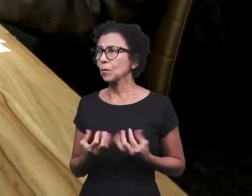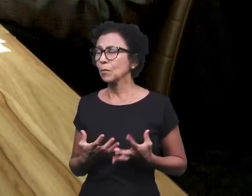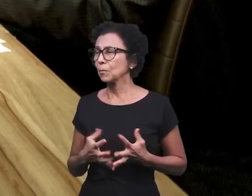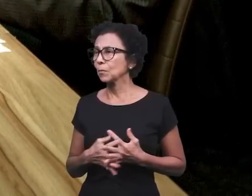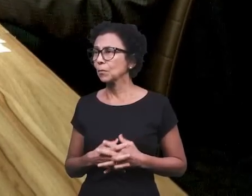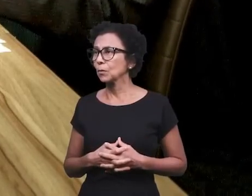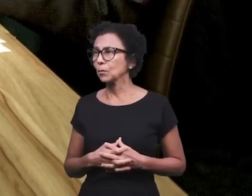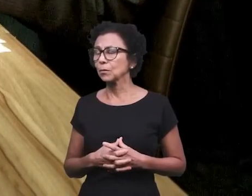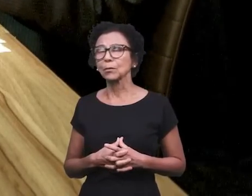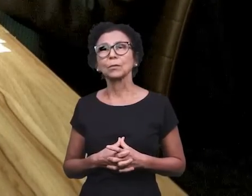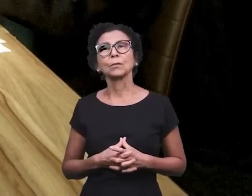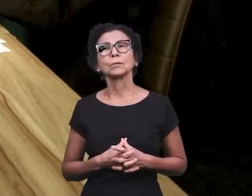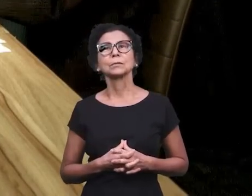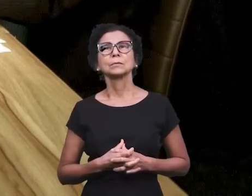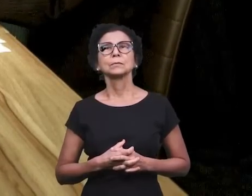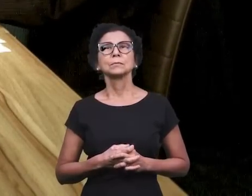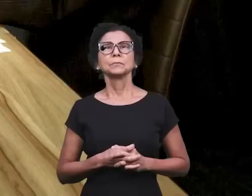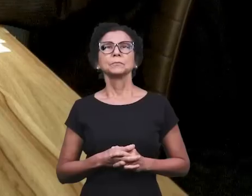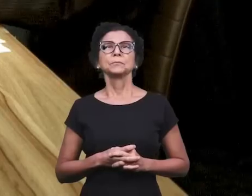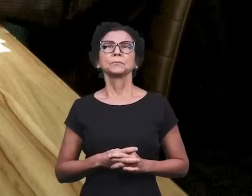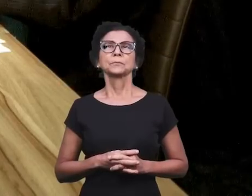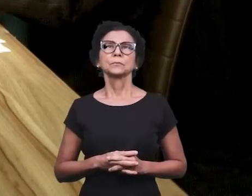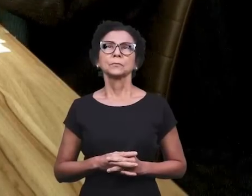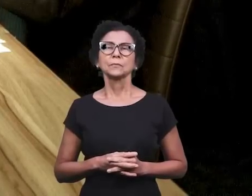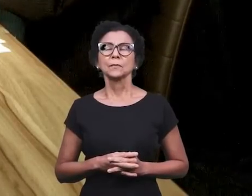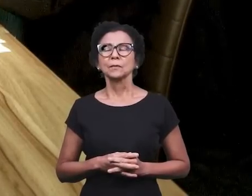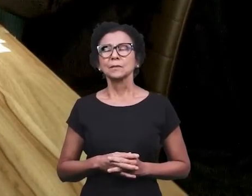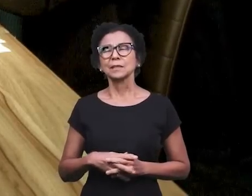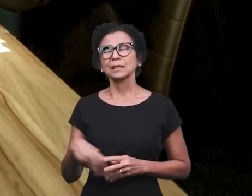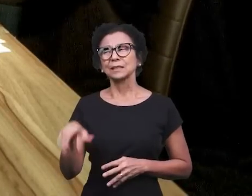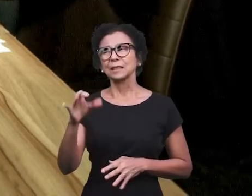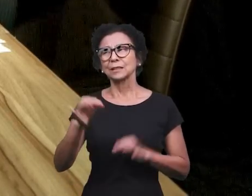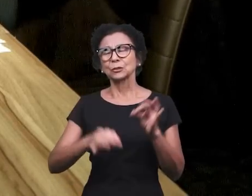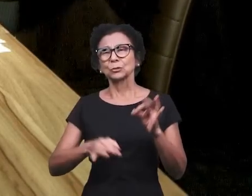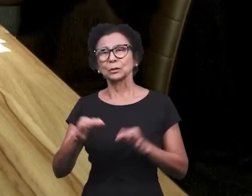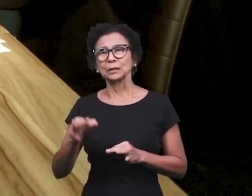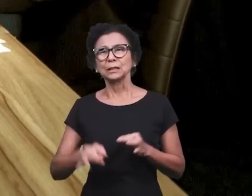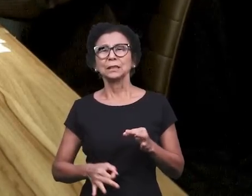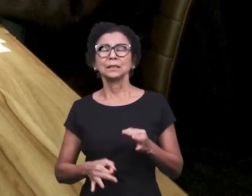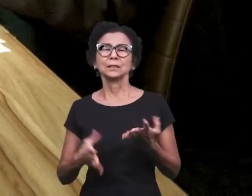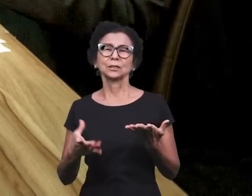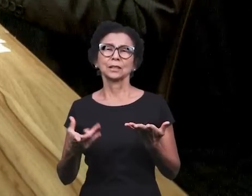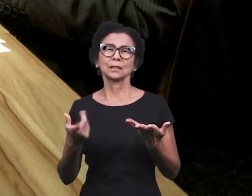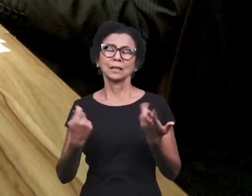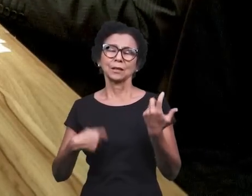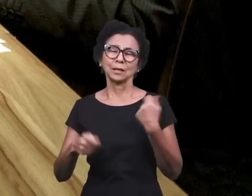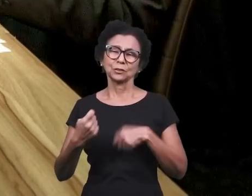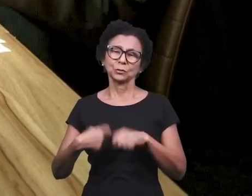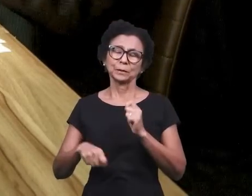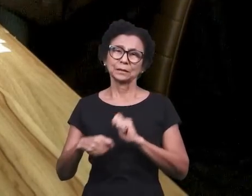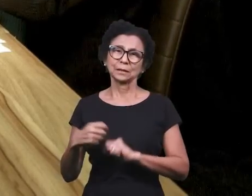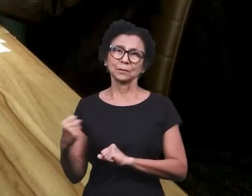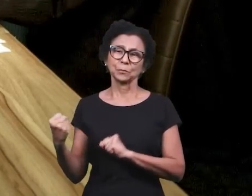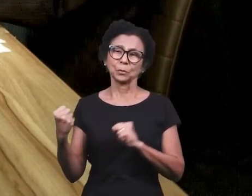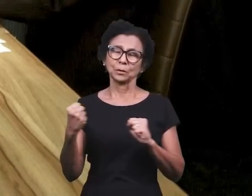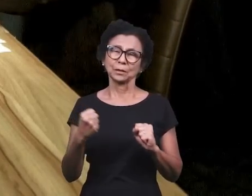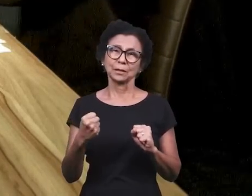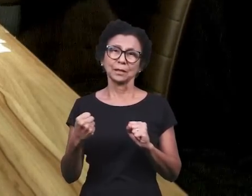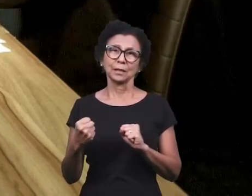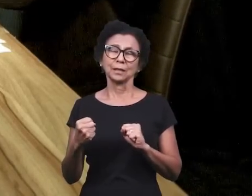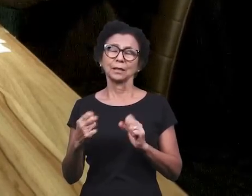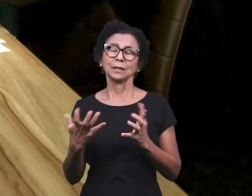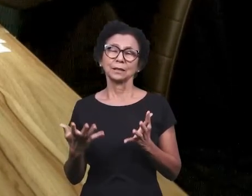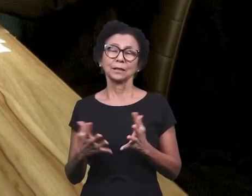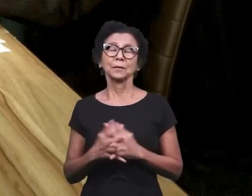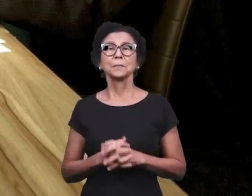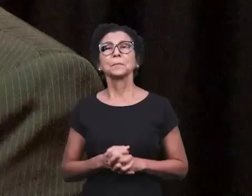no, Ordenamento jurídico, no essas coisas. ordenamento jurídico, no poder da administração, né? No poder dos atos